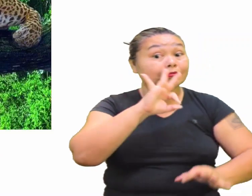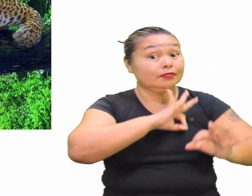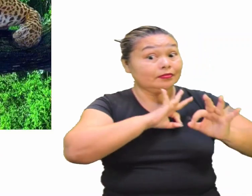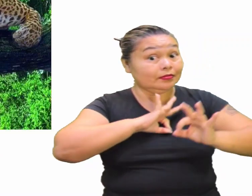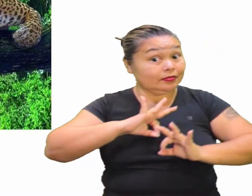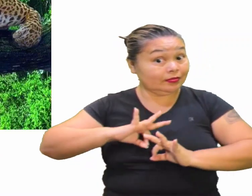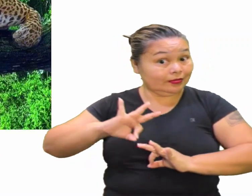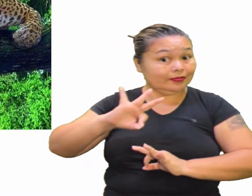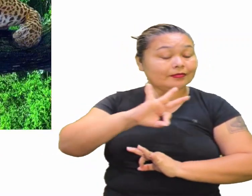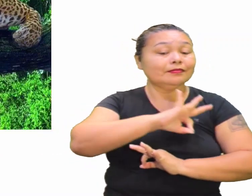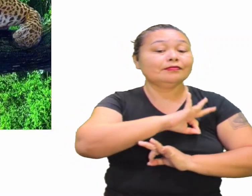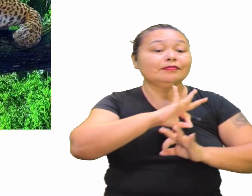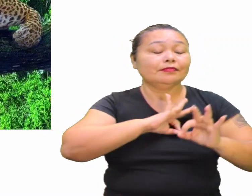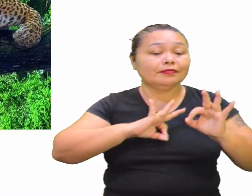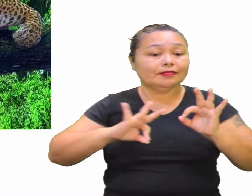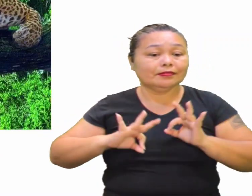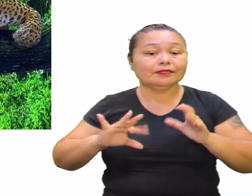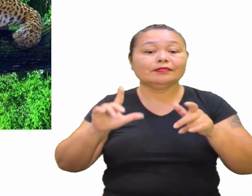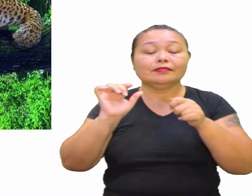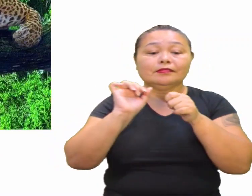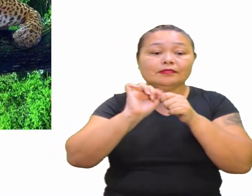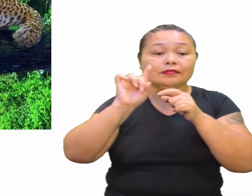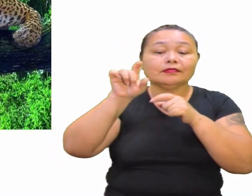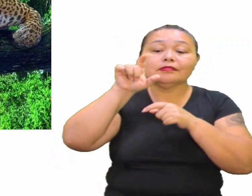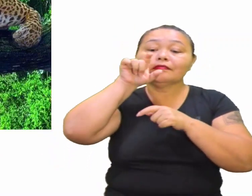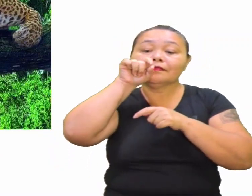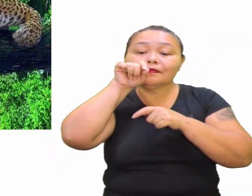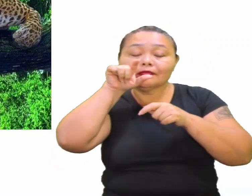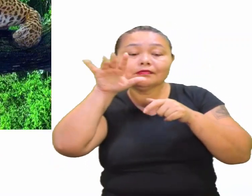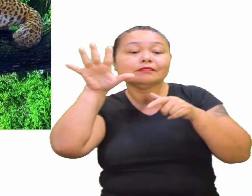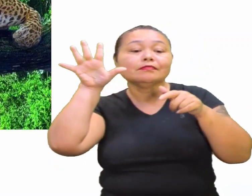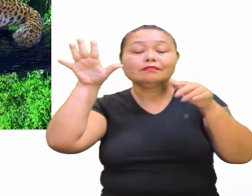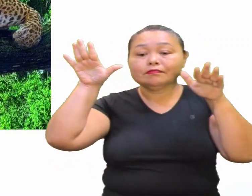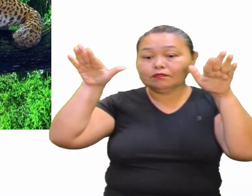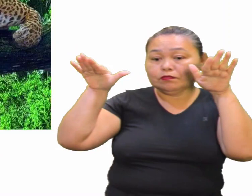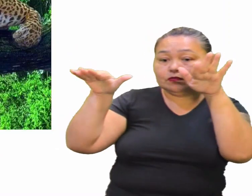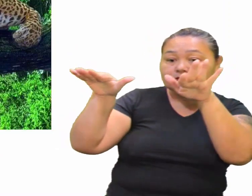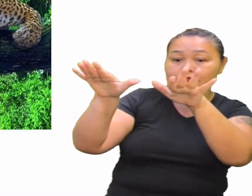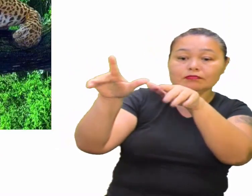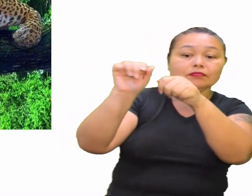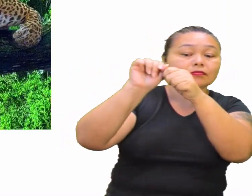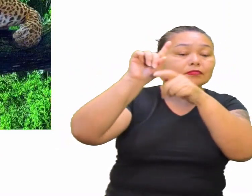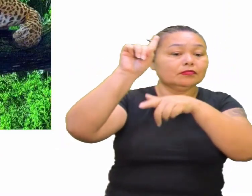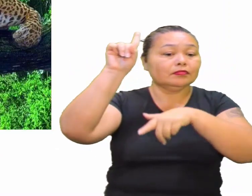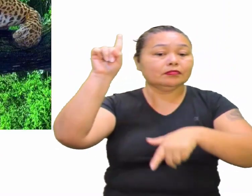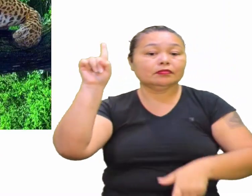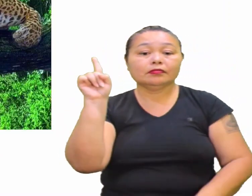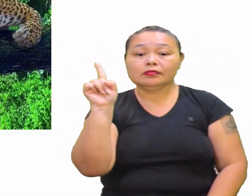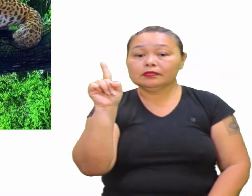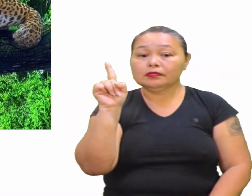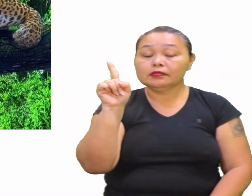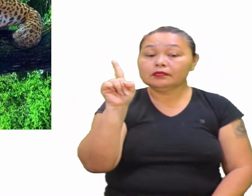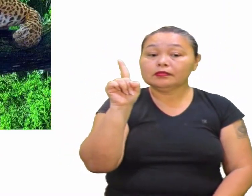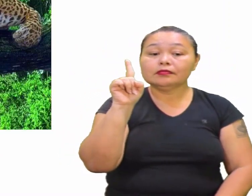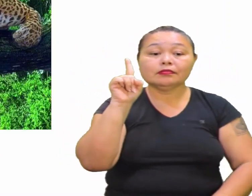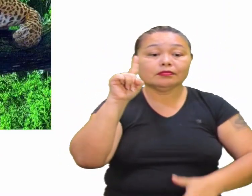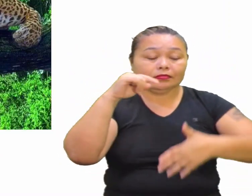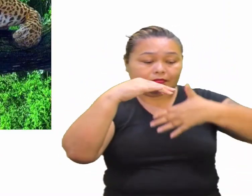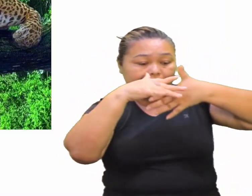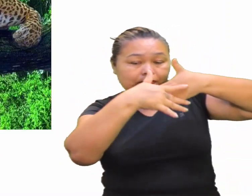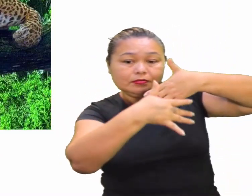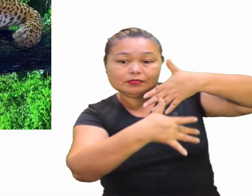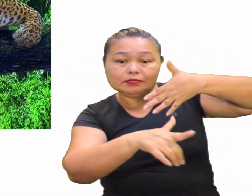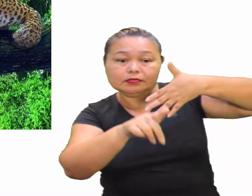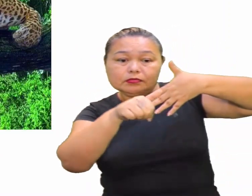a onça pintada, tá bom? Nós temos pássaros, araras. Né? E você vê os